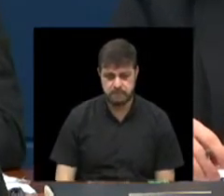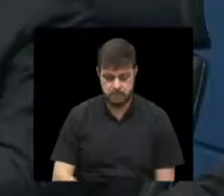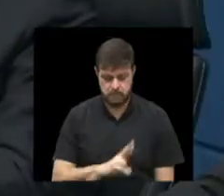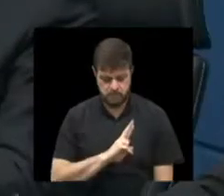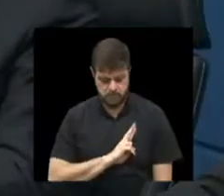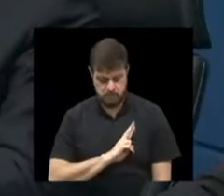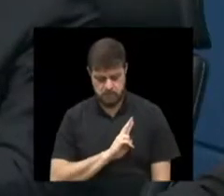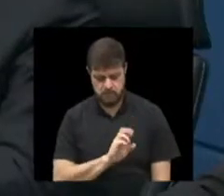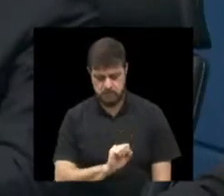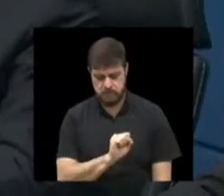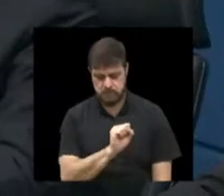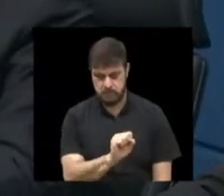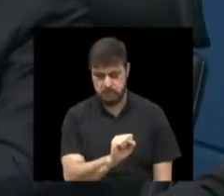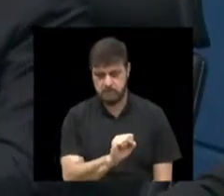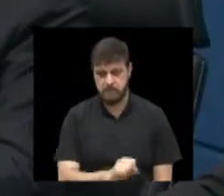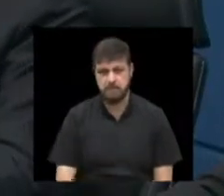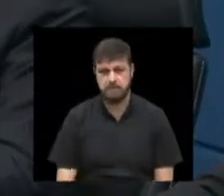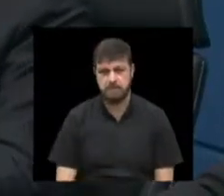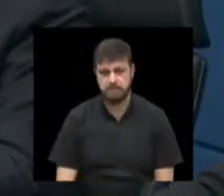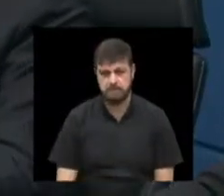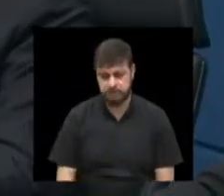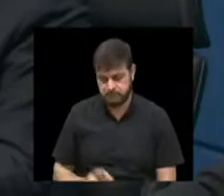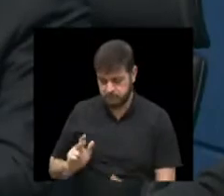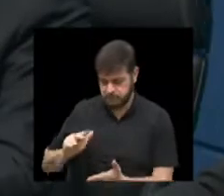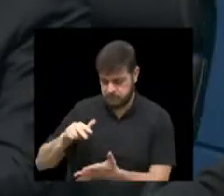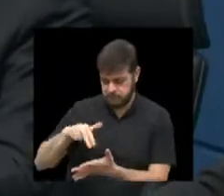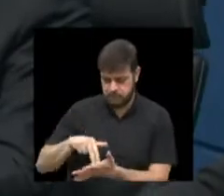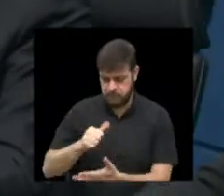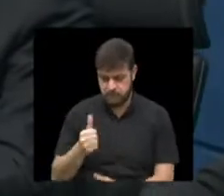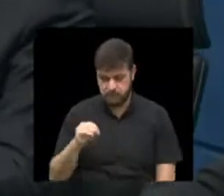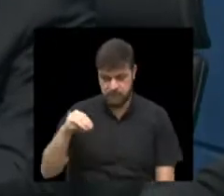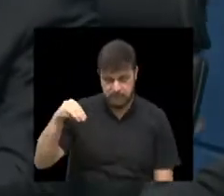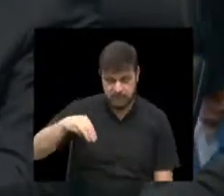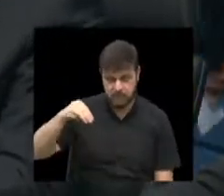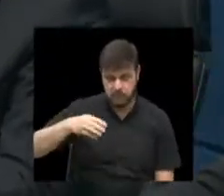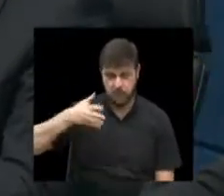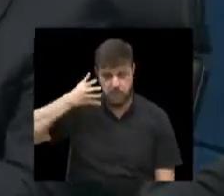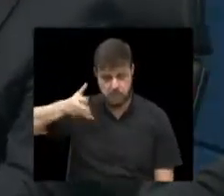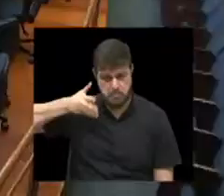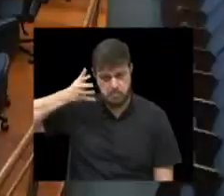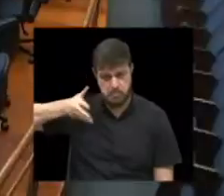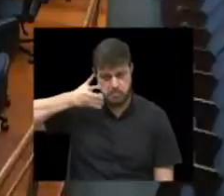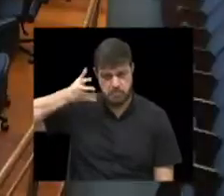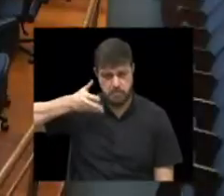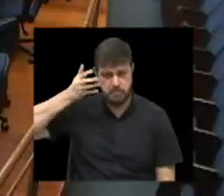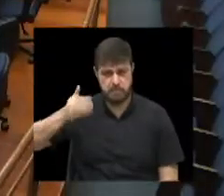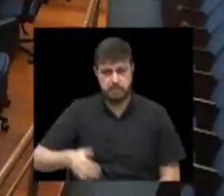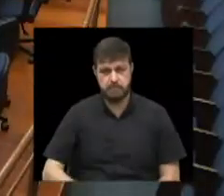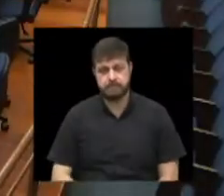Rossini. Vereador Luiz Carlos Rossini, tem a tribuna por 10 minutos para discutir a matéria.